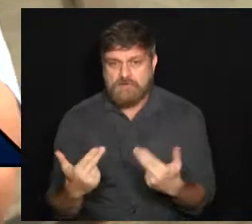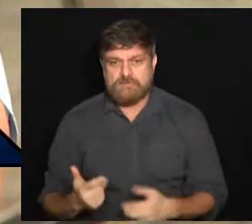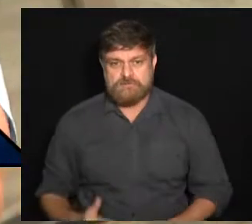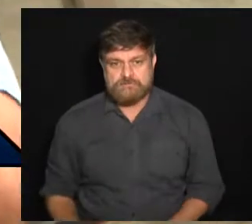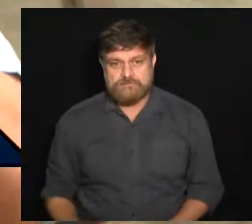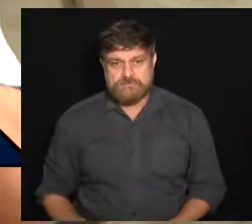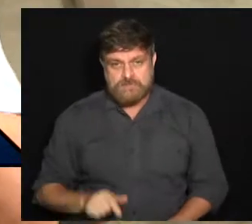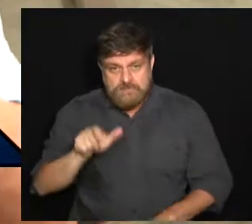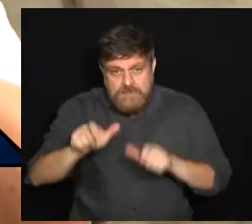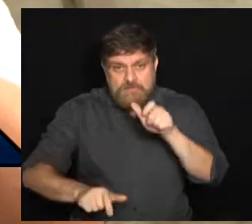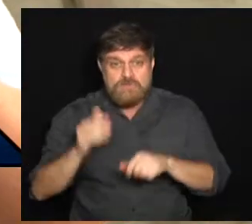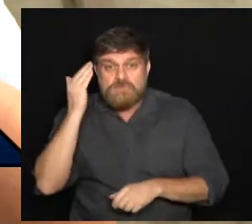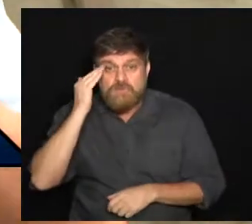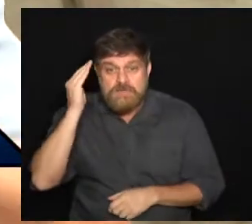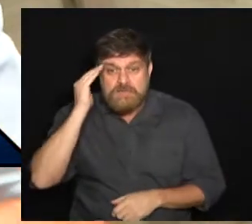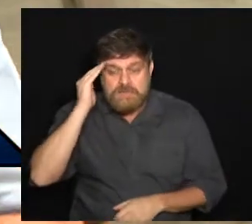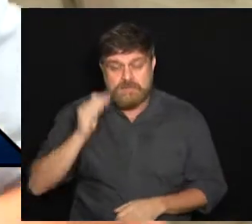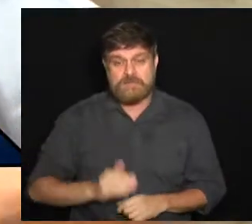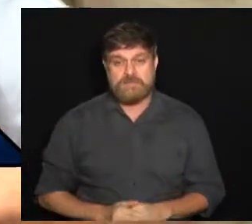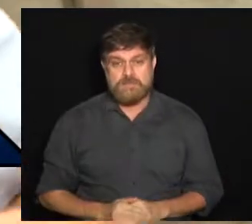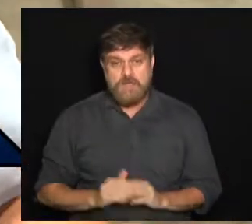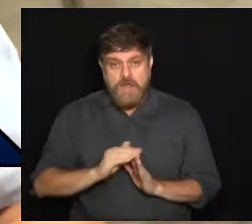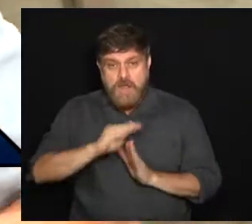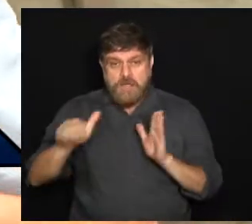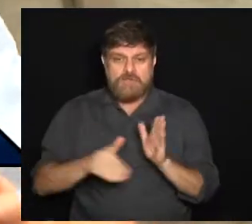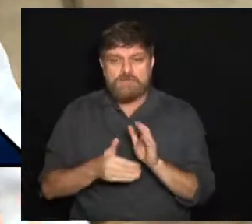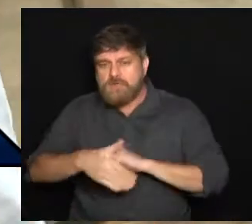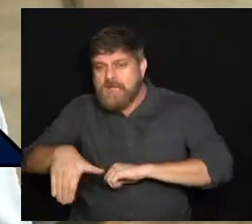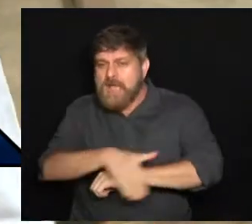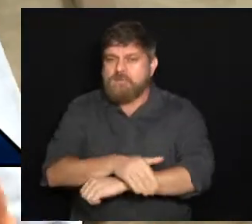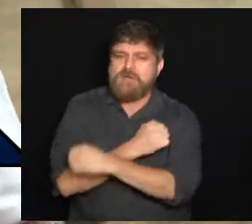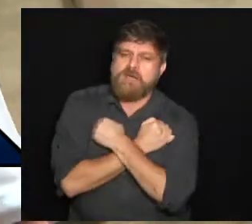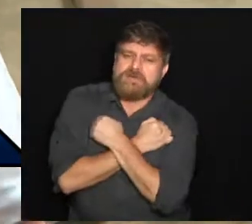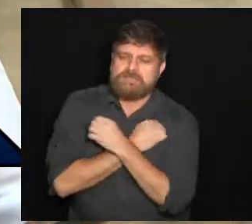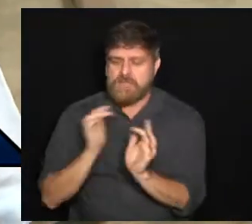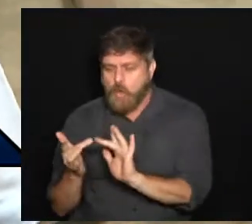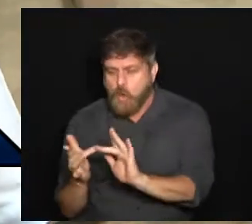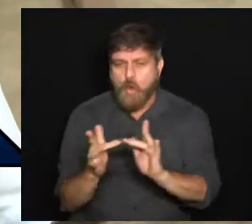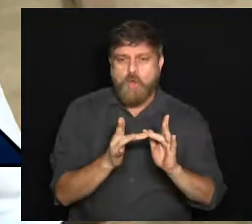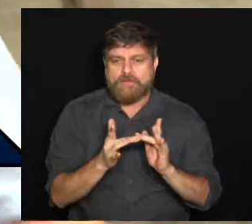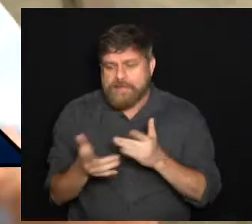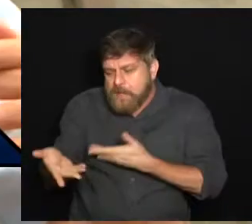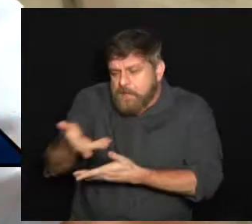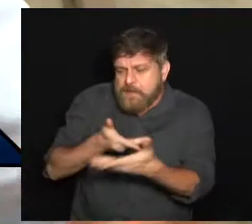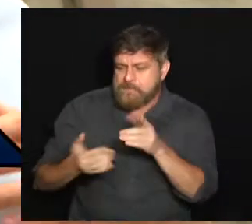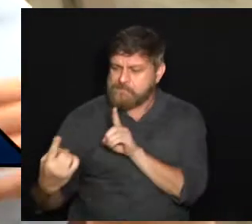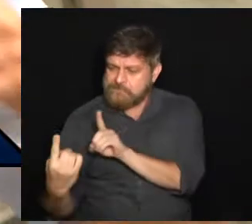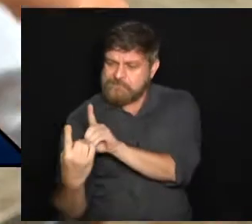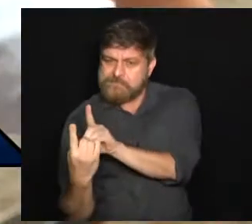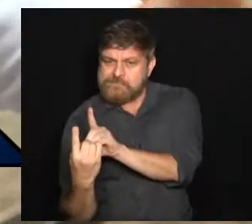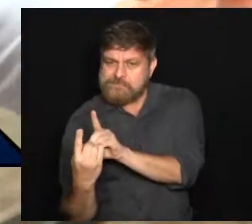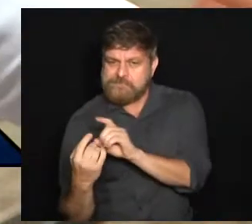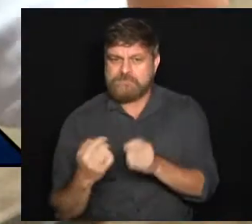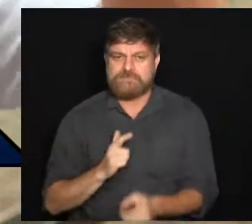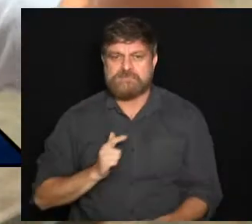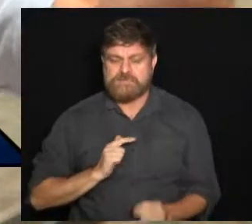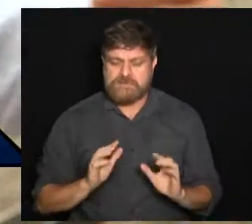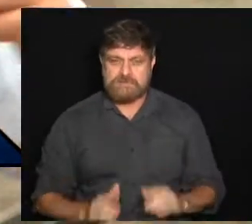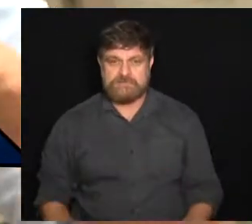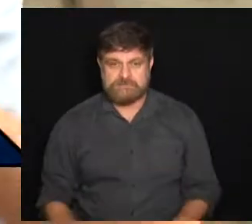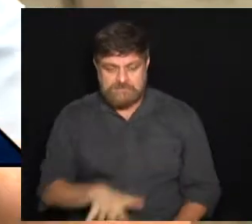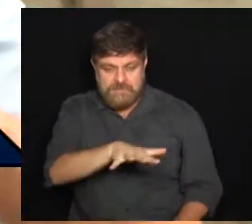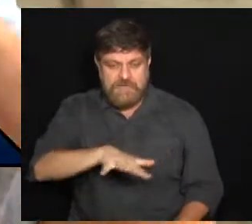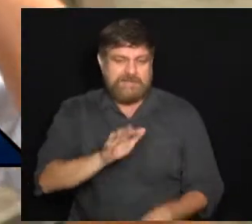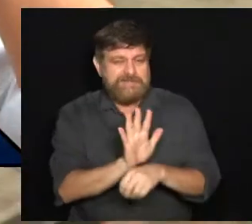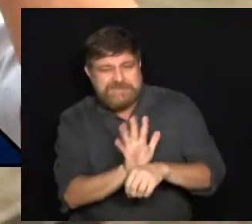pessoas entenderem. Se todo mundo estiver na rua, se abraçando e tudo mais, né, nesse momento estiver participando de eventos públicos,